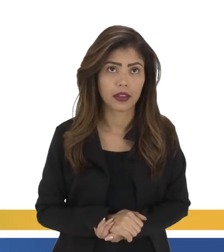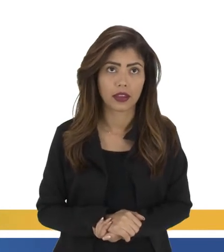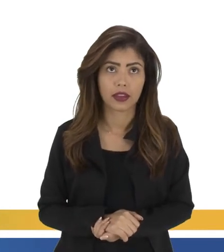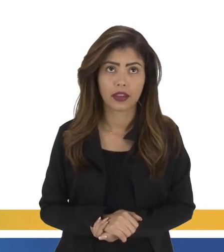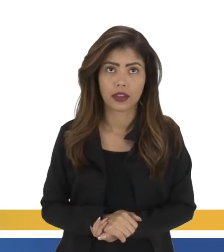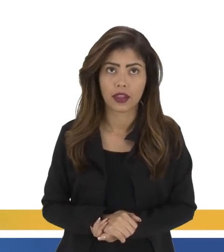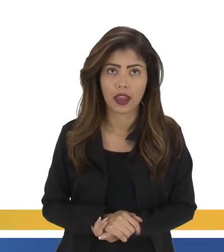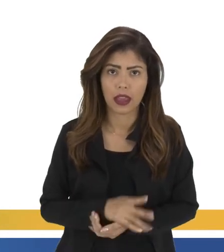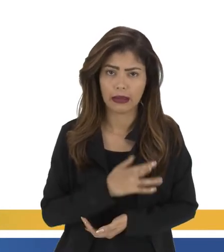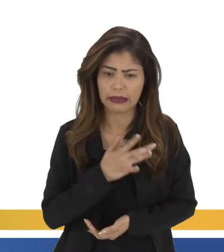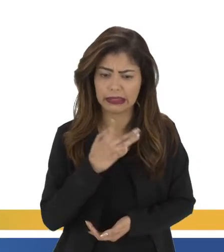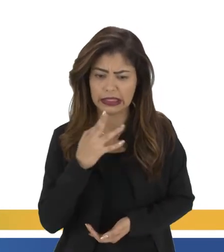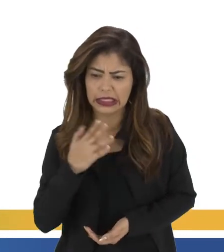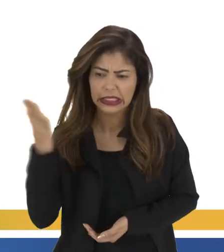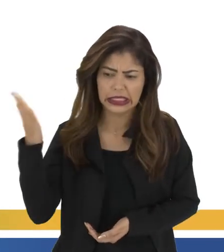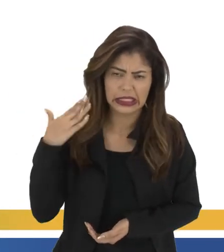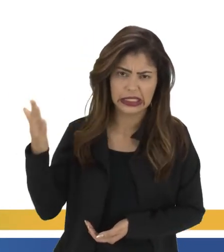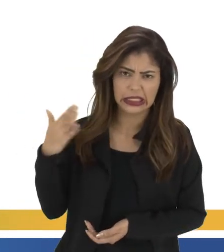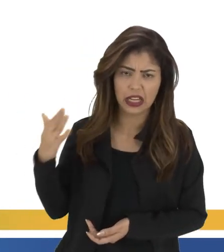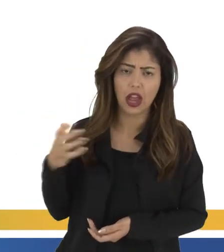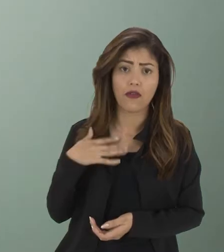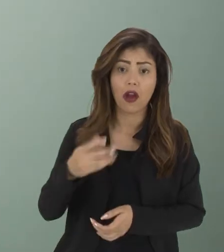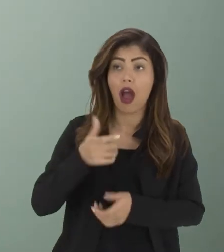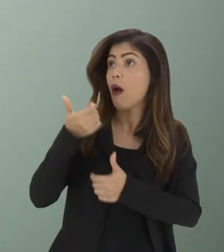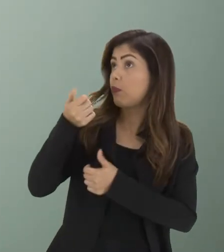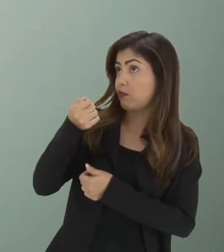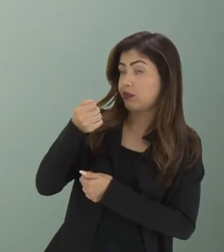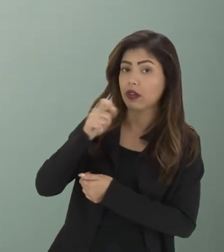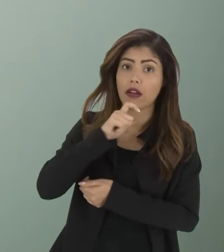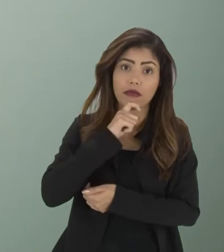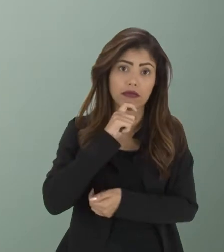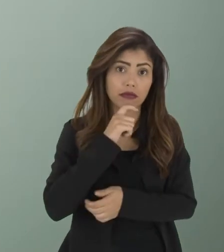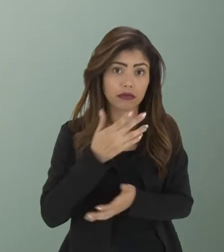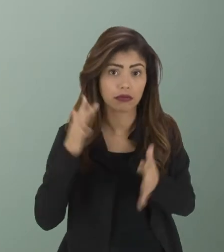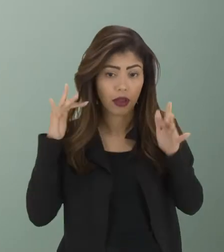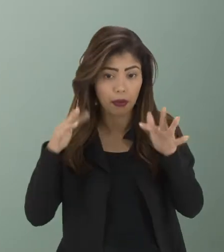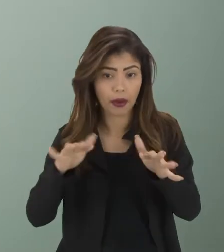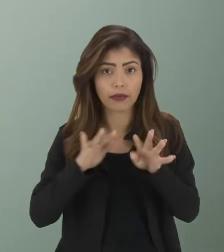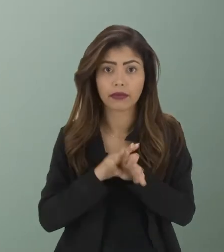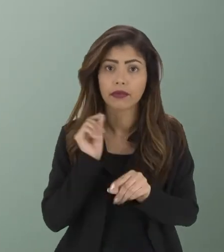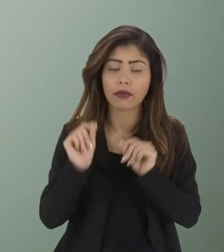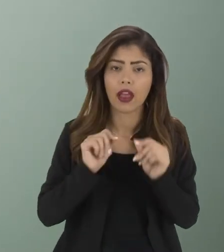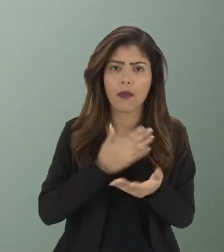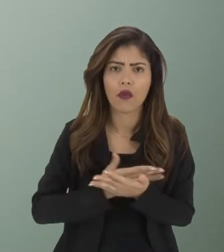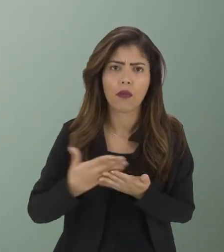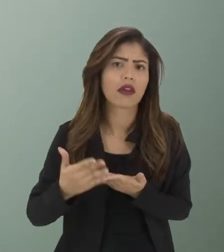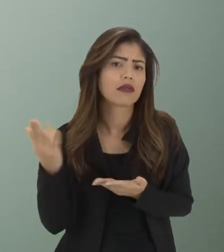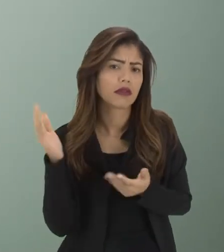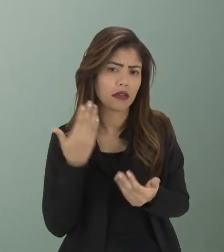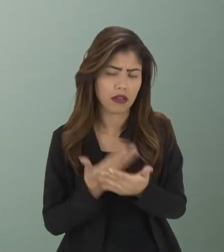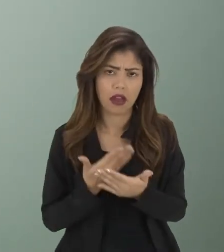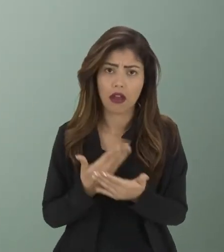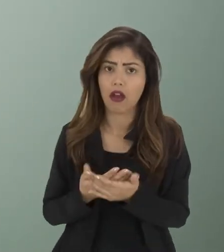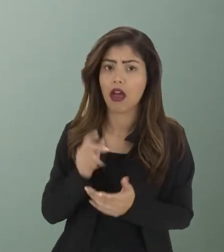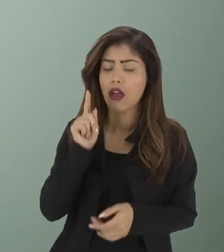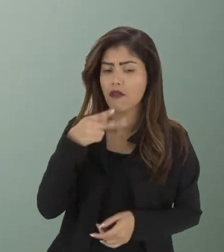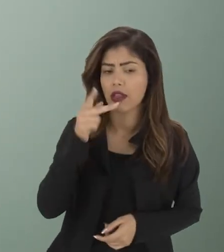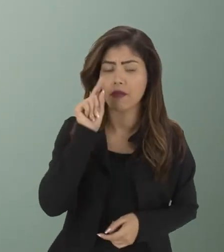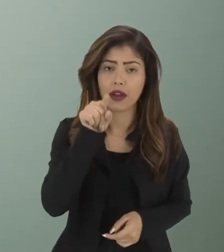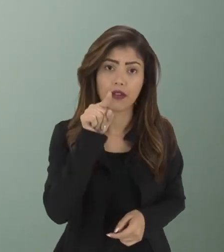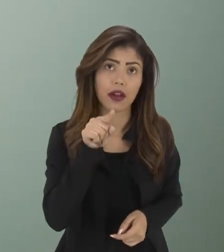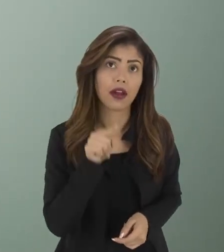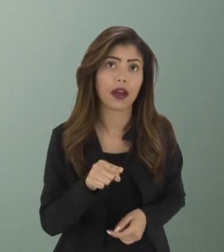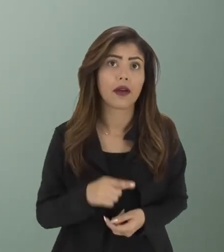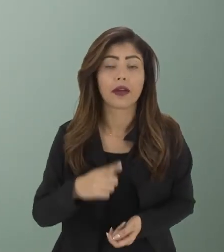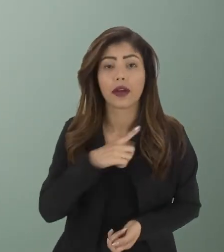tá quente aqui. Eu vou ligar o ar-condicionado. Lembra no início da aula que eu falei para você que